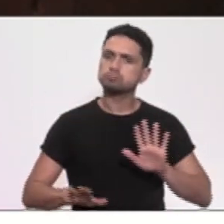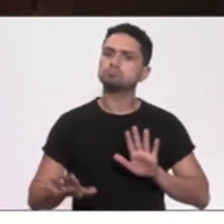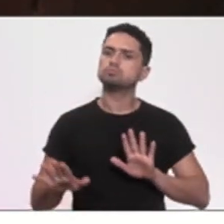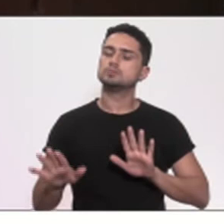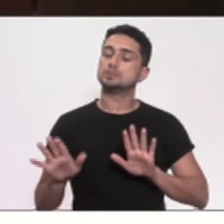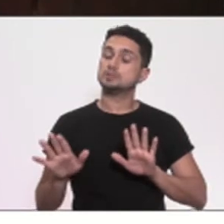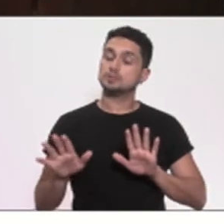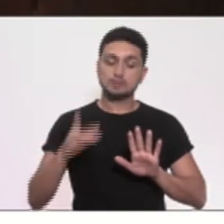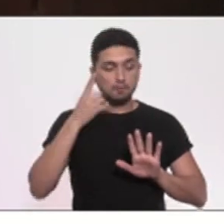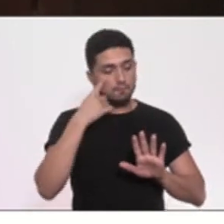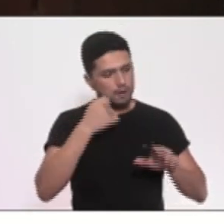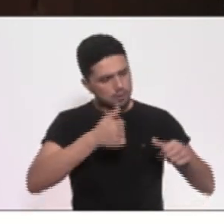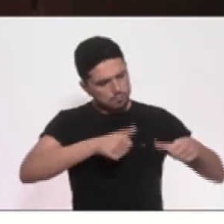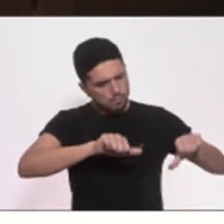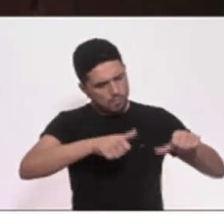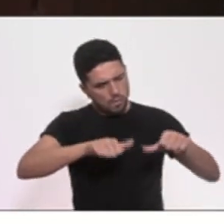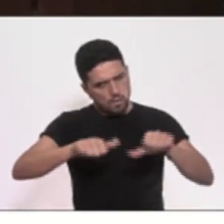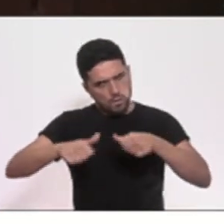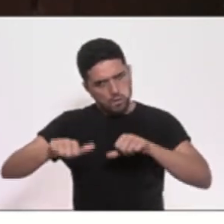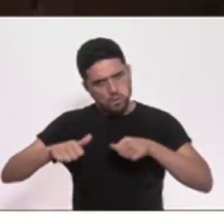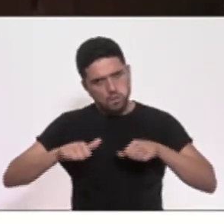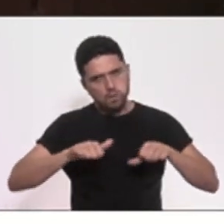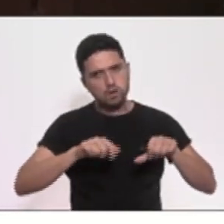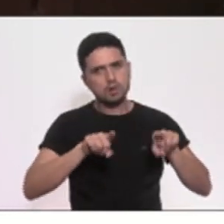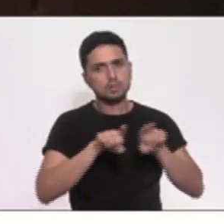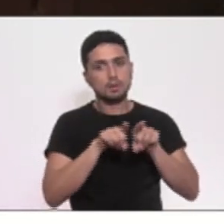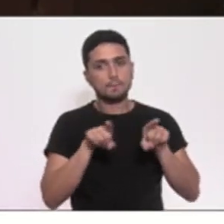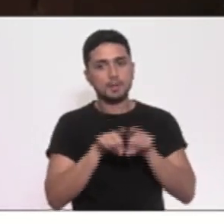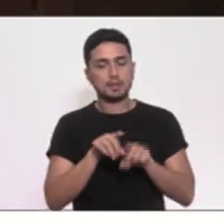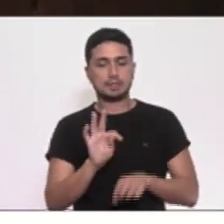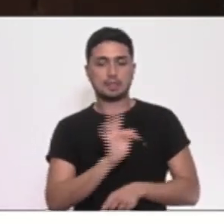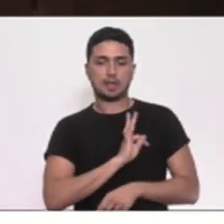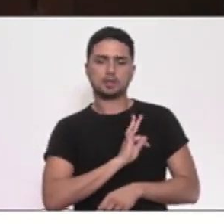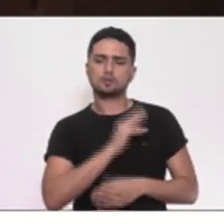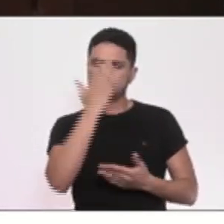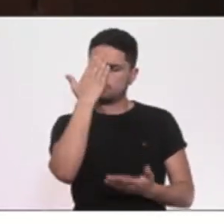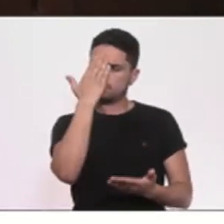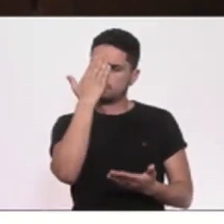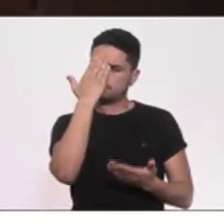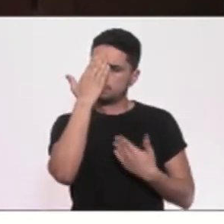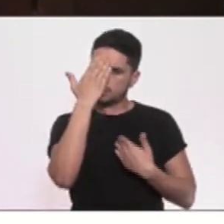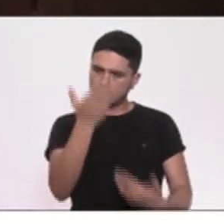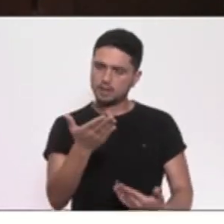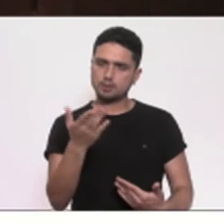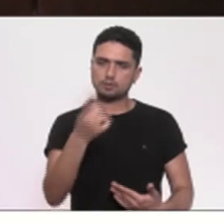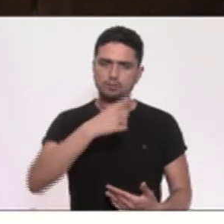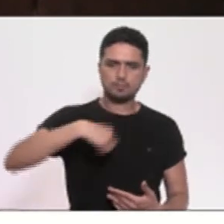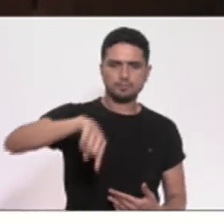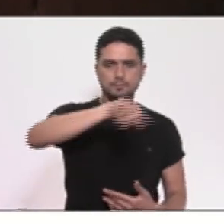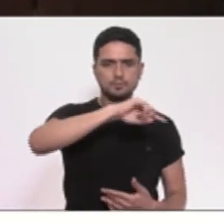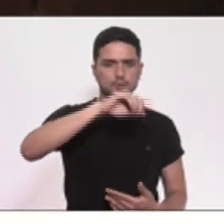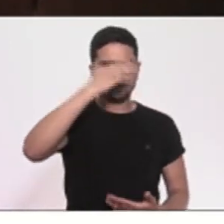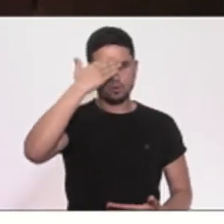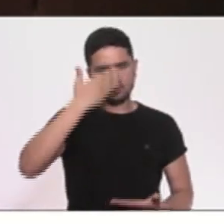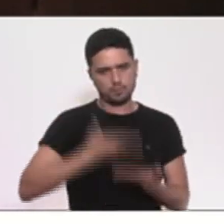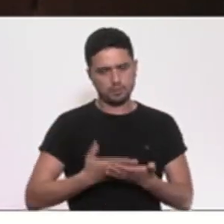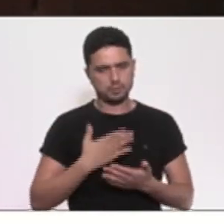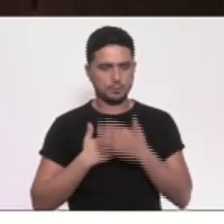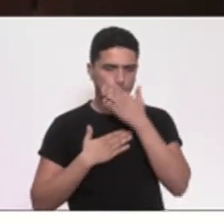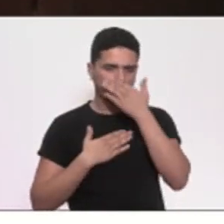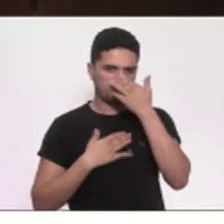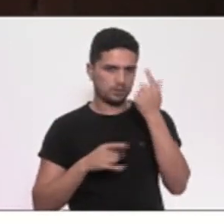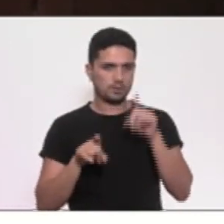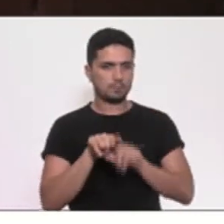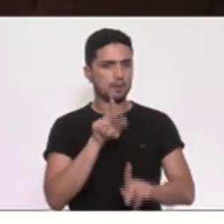análise criteriosa e técnica. Agradeço a confiança dos parlamentares, agradeço a confiança da população fluminense e